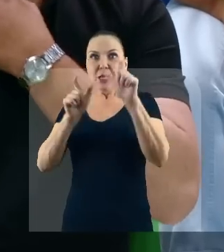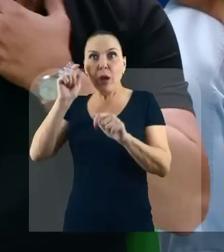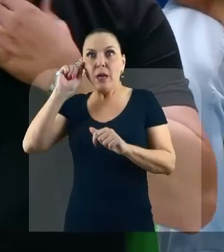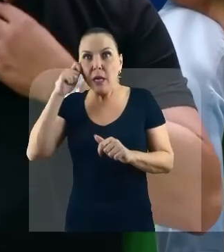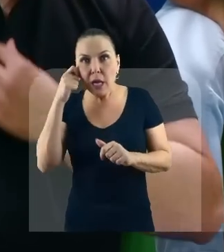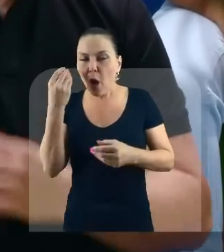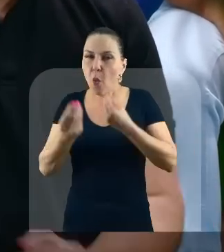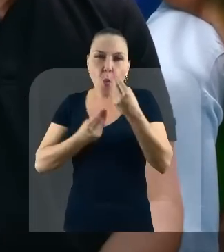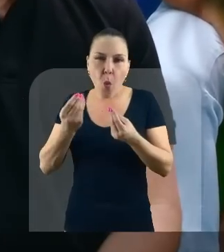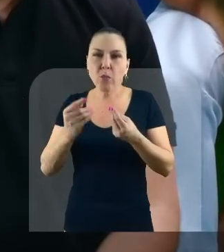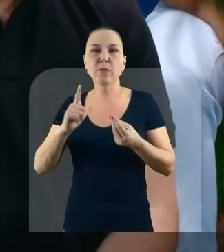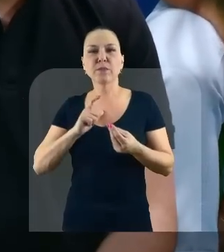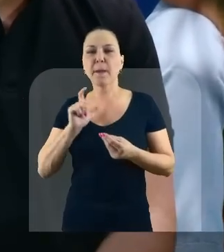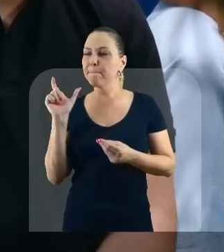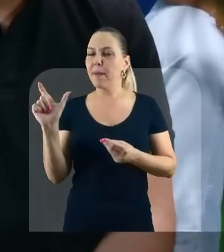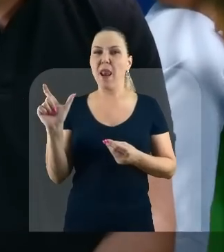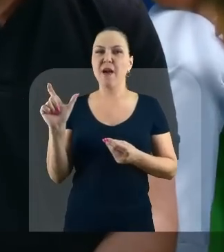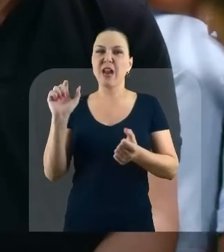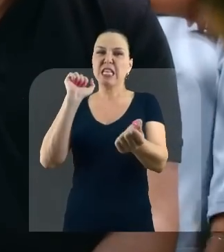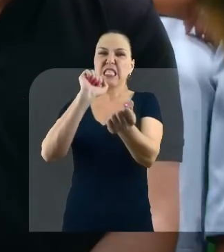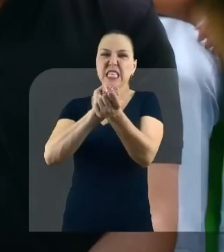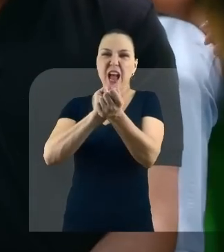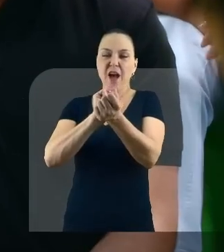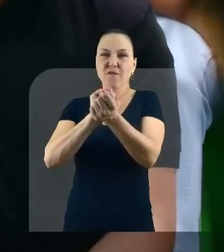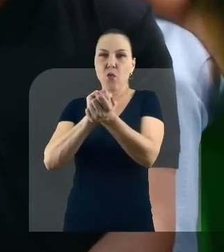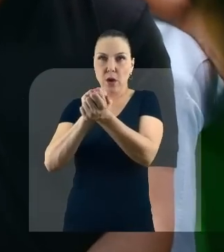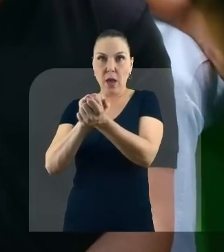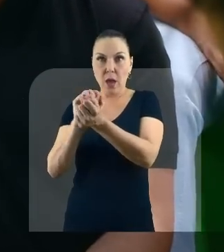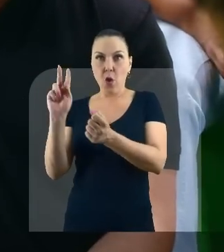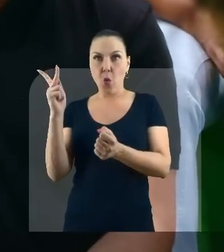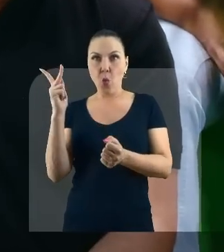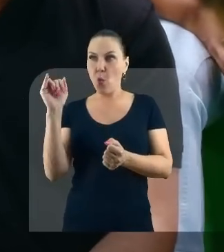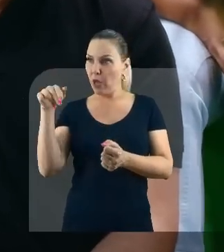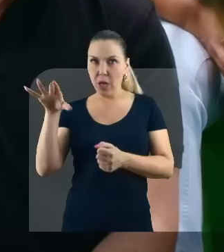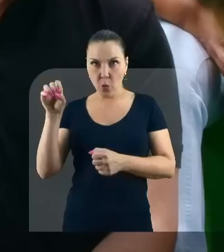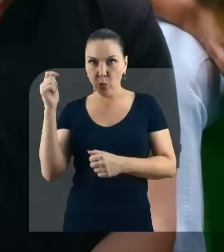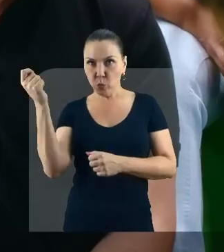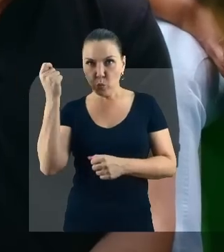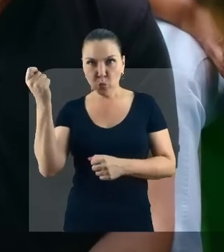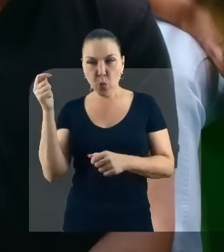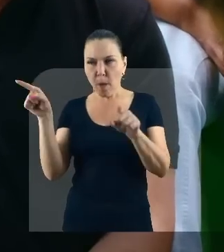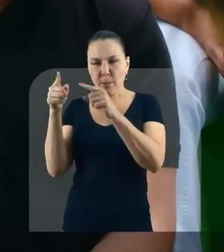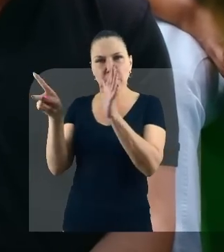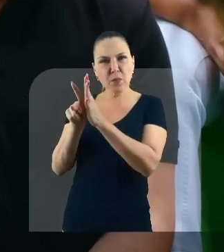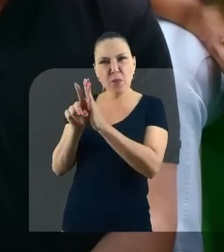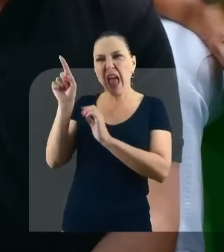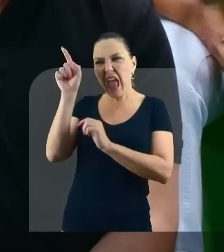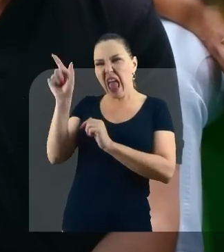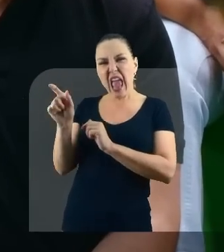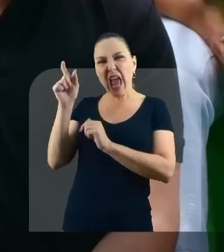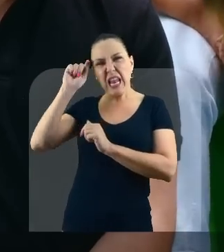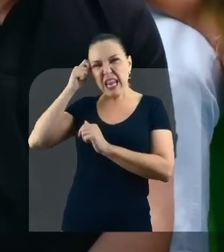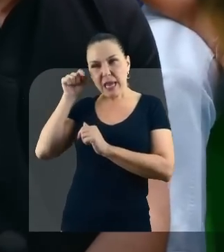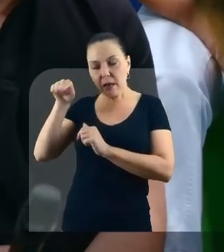negras. Quer dizer, se tem a palavra escravo no hino do Rio Grande do Sul, então automaticamente está se remetendo a pessoas negras. Não,